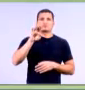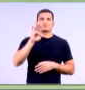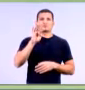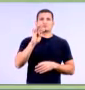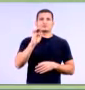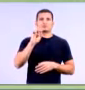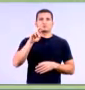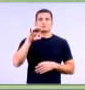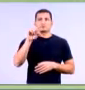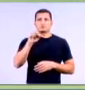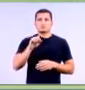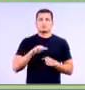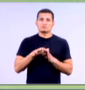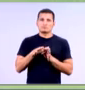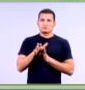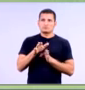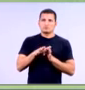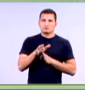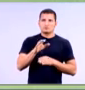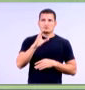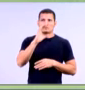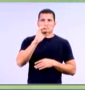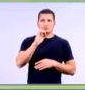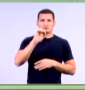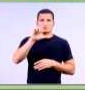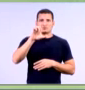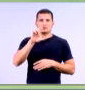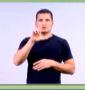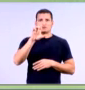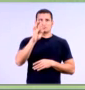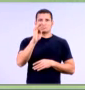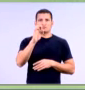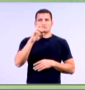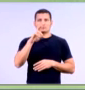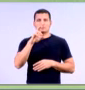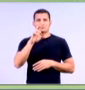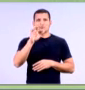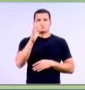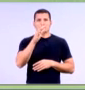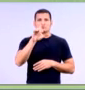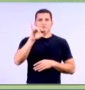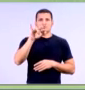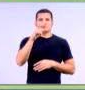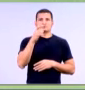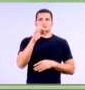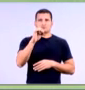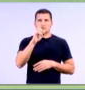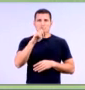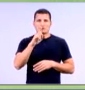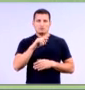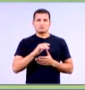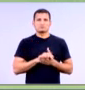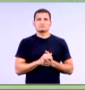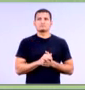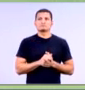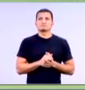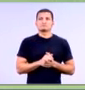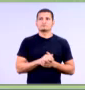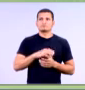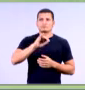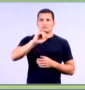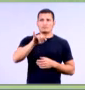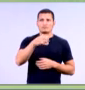então, como dica, né? O coletor de lixo da JVM. Professora, já ouviu falar dessa